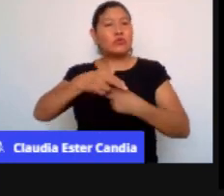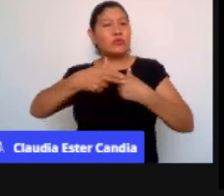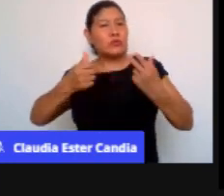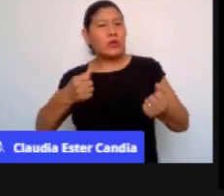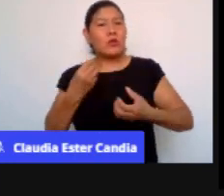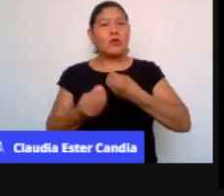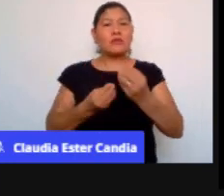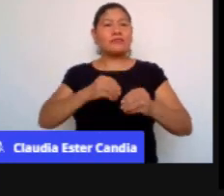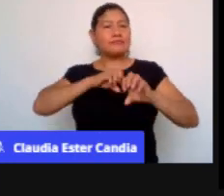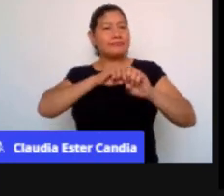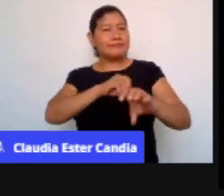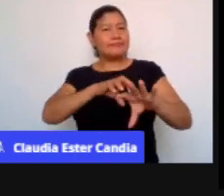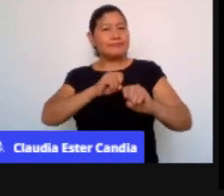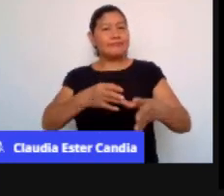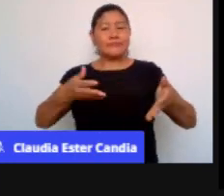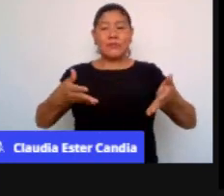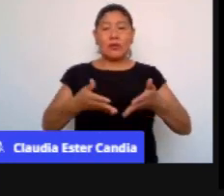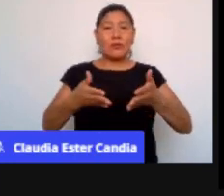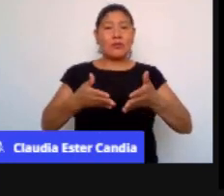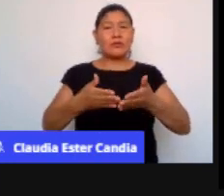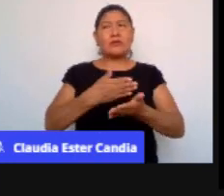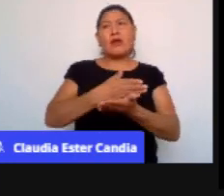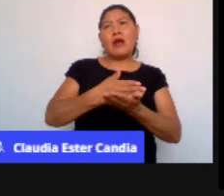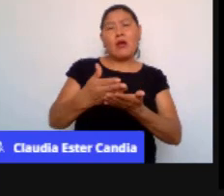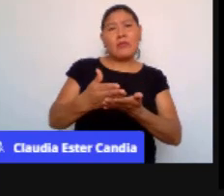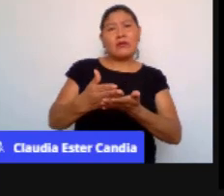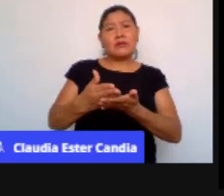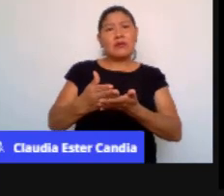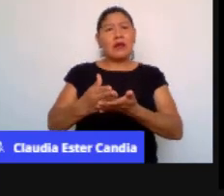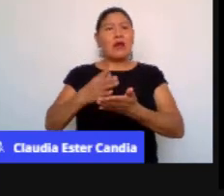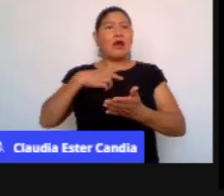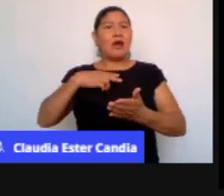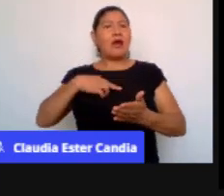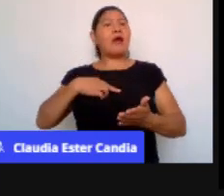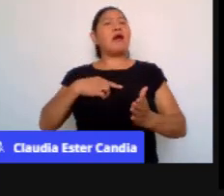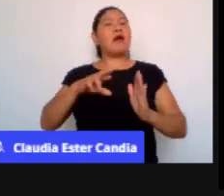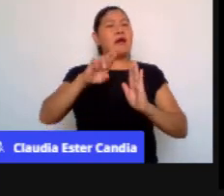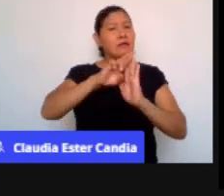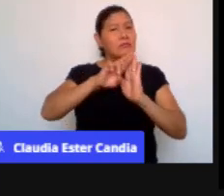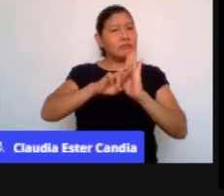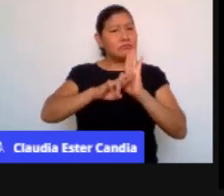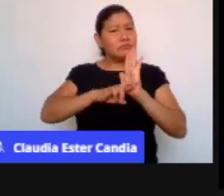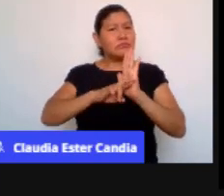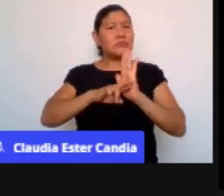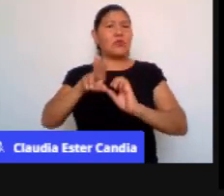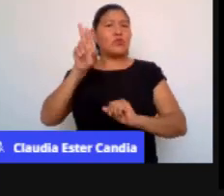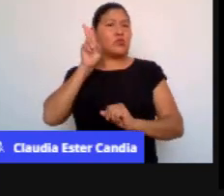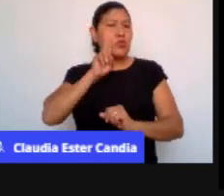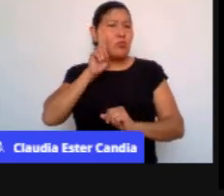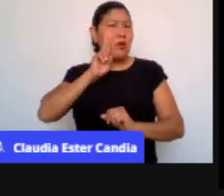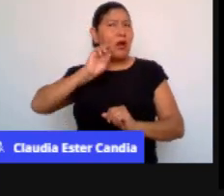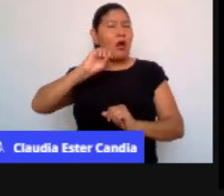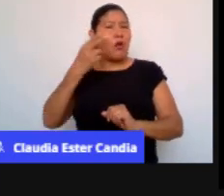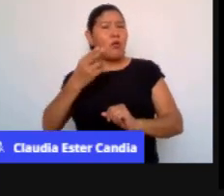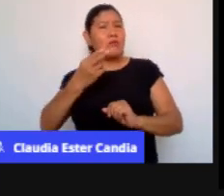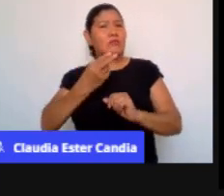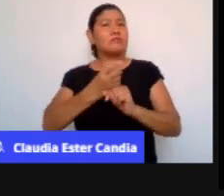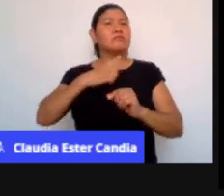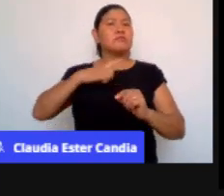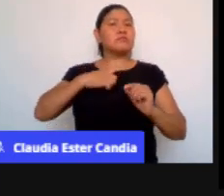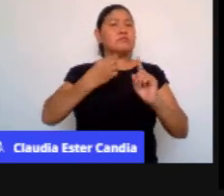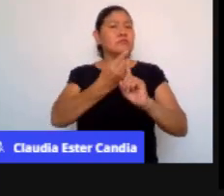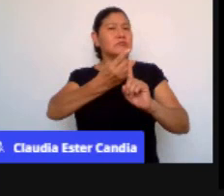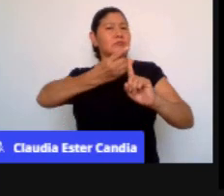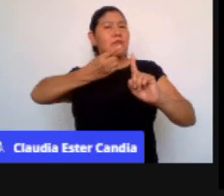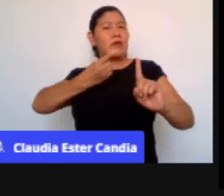ser de maneira remota, se ele vai ser híbrido, se em algum momento a gente vai conseguir ter as aulas presenciais,